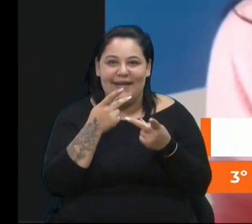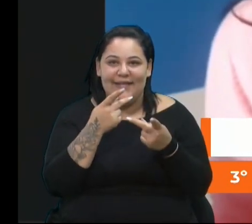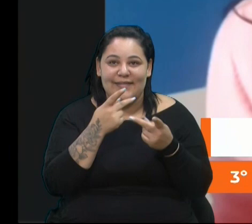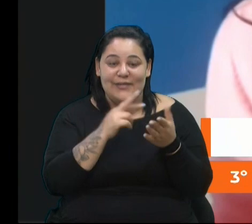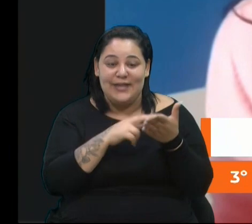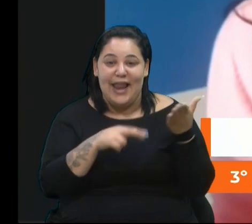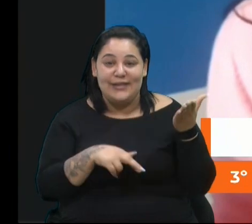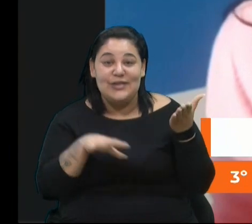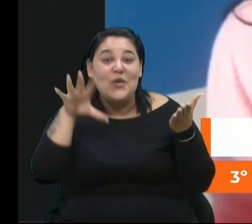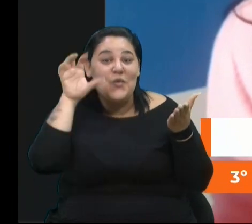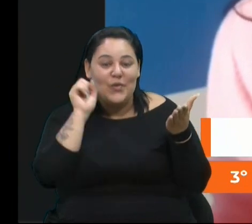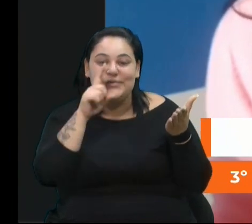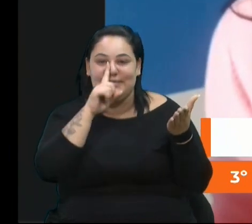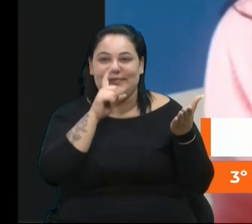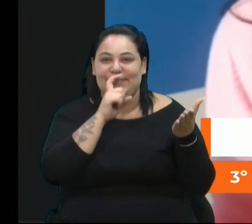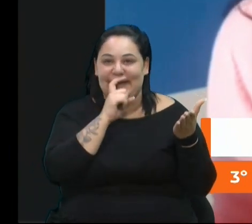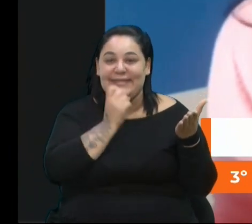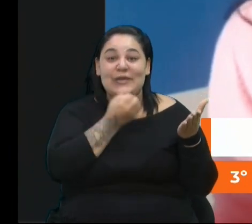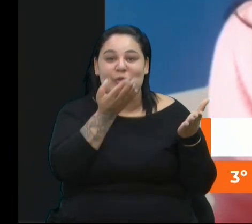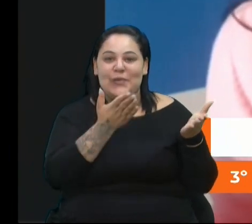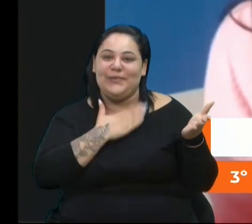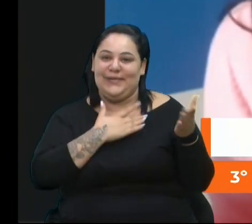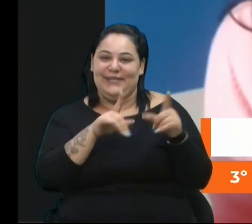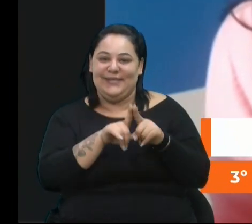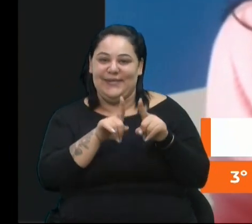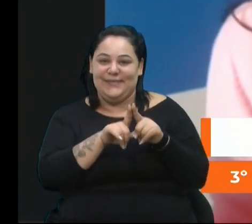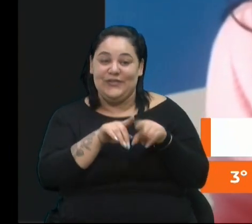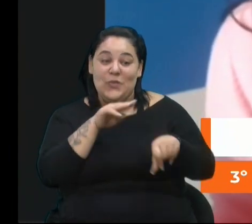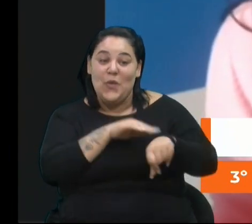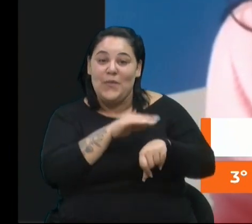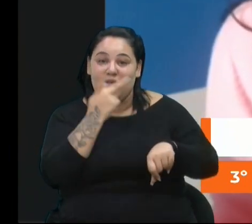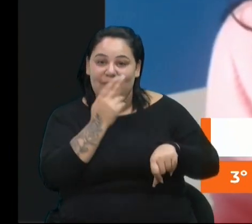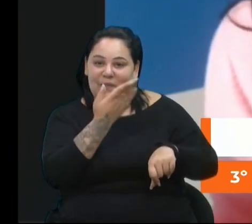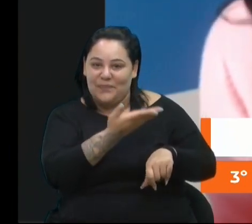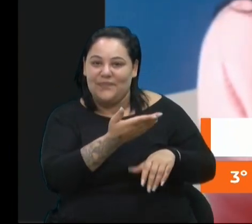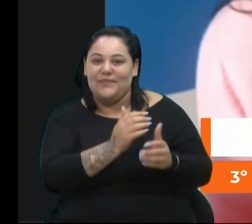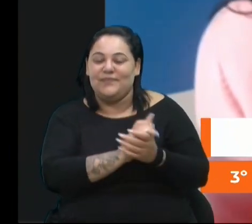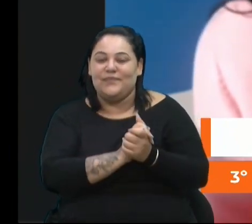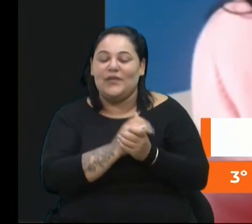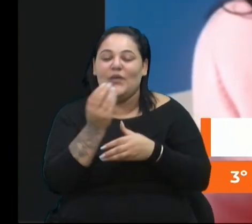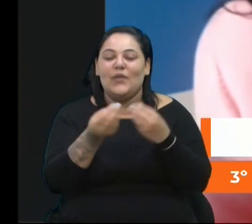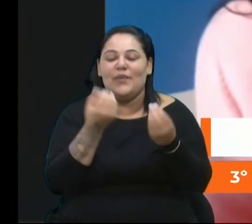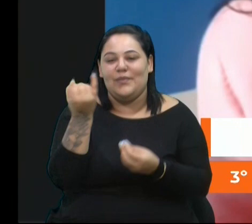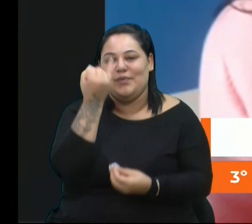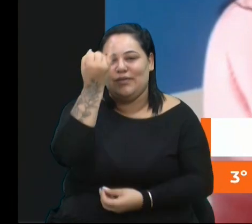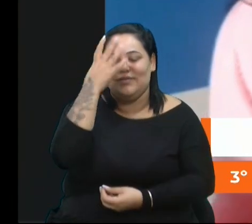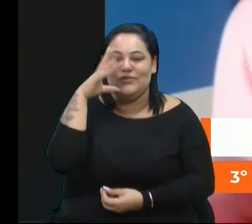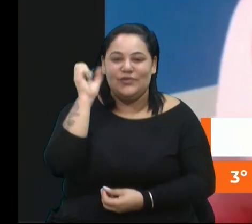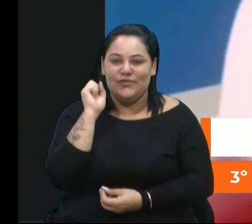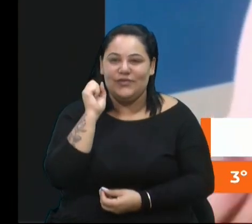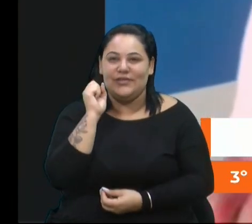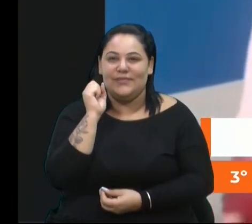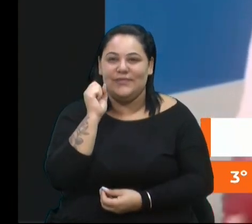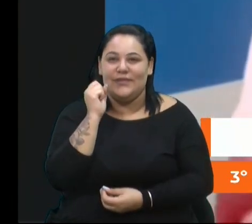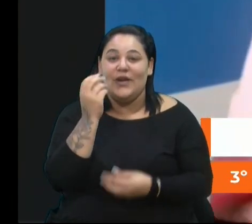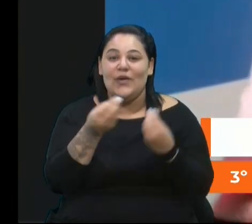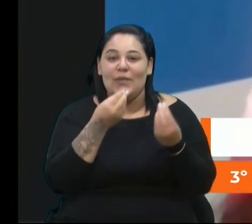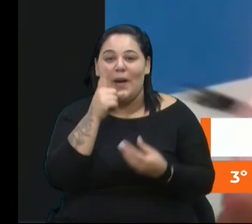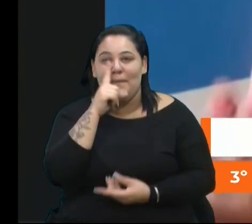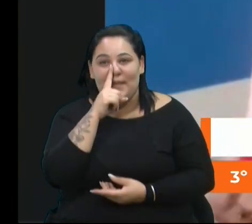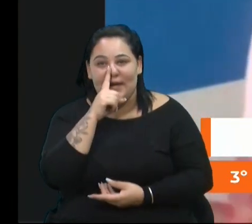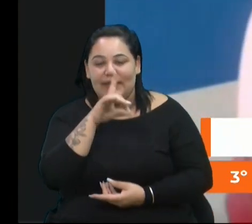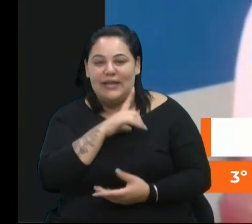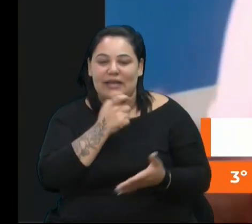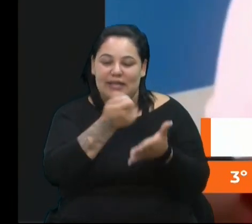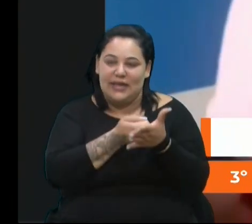ouço delas, né? De muitos momentos, assim. Então, como é importante ouvir, como a gente tem, elas têm tentado, e a